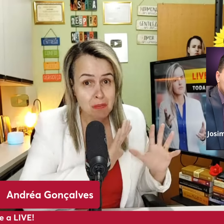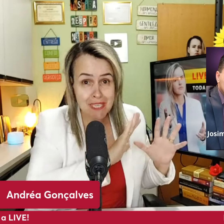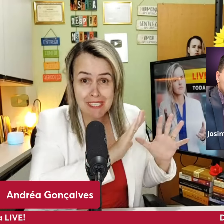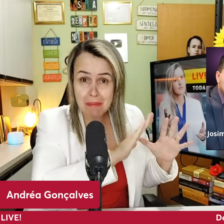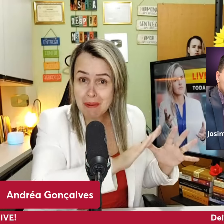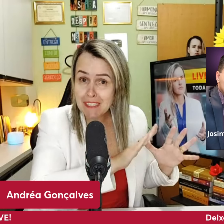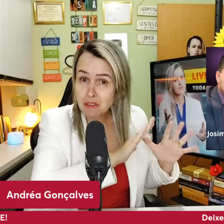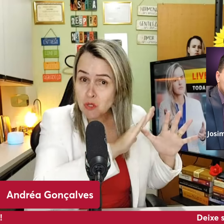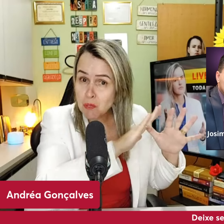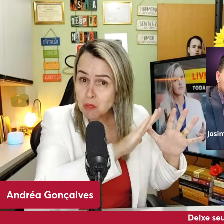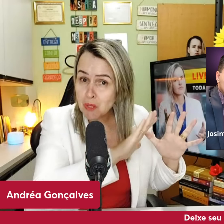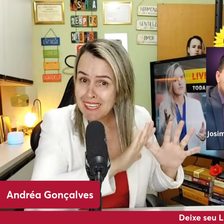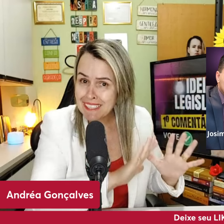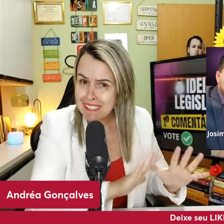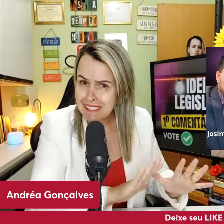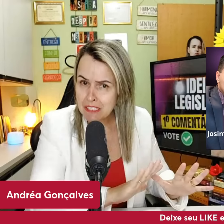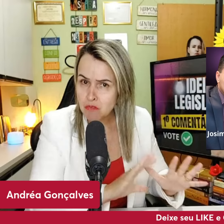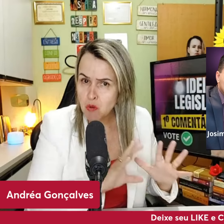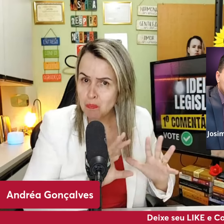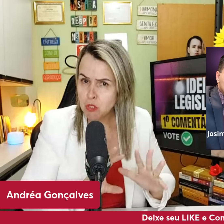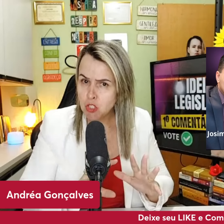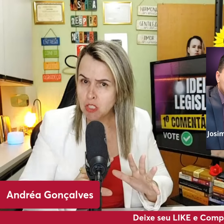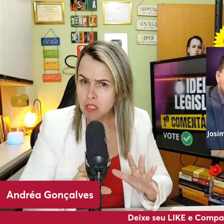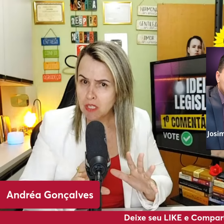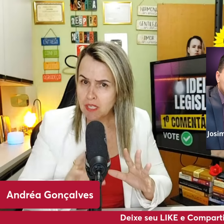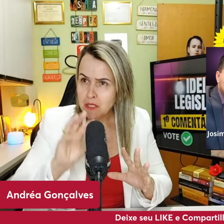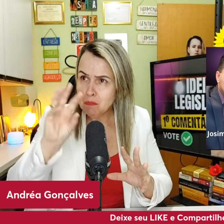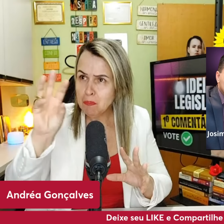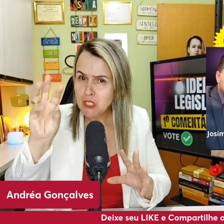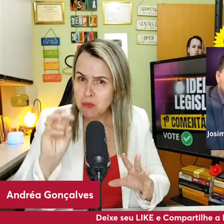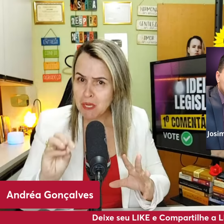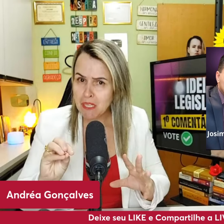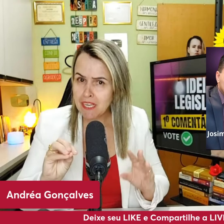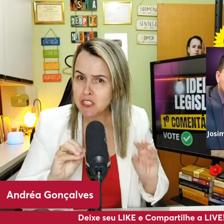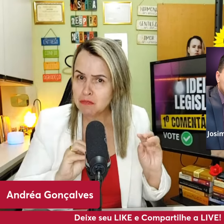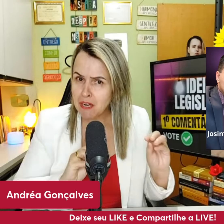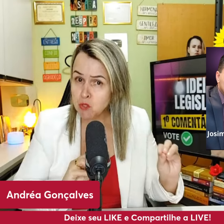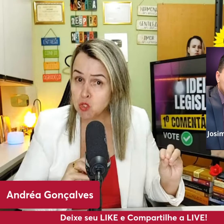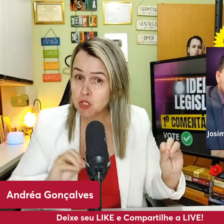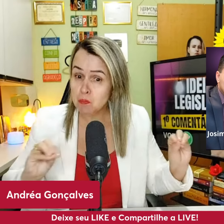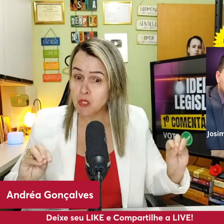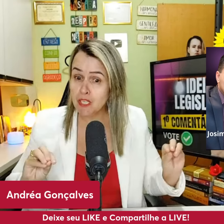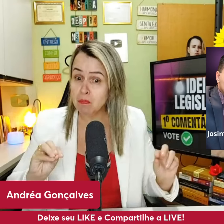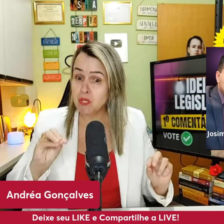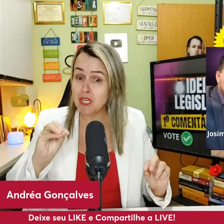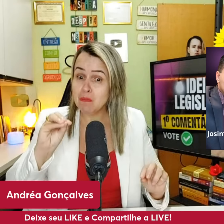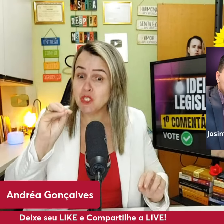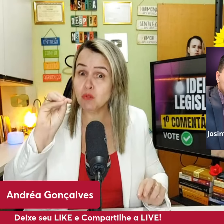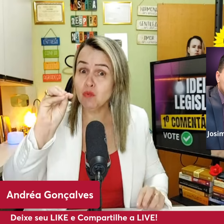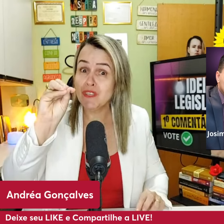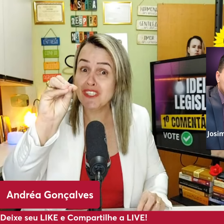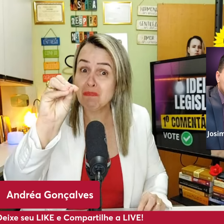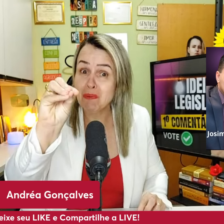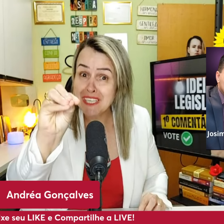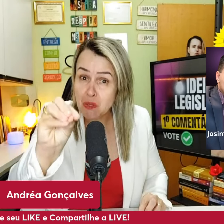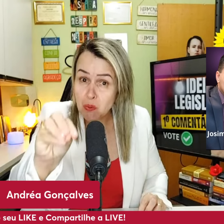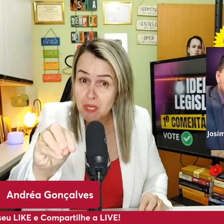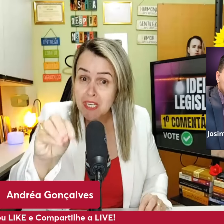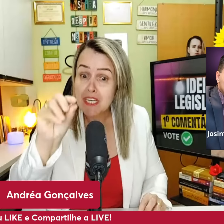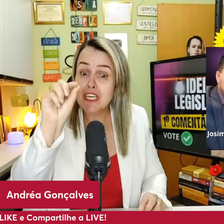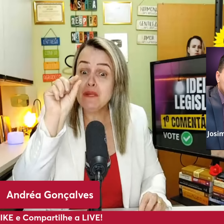que as presepadas dos bolsonar vão pedir impeachment é de Flávio Dino por quê Porque ele mexeu no